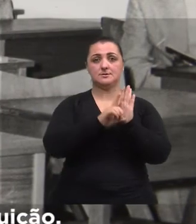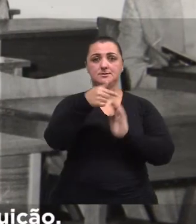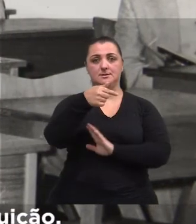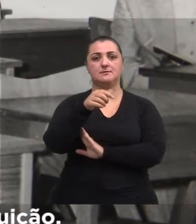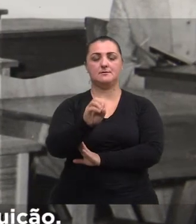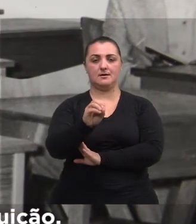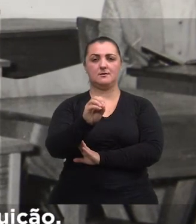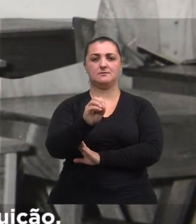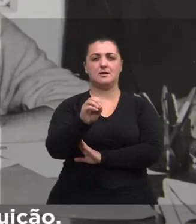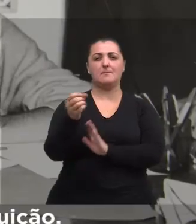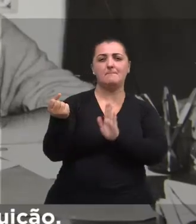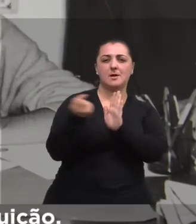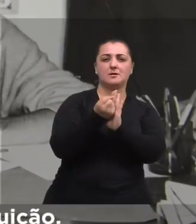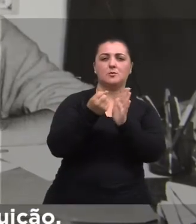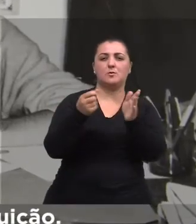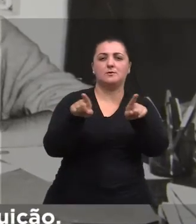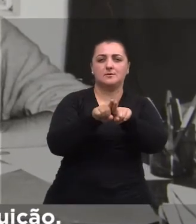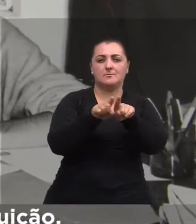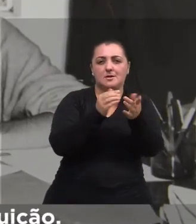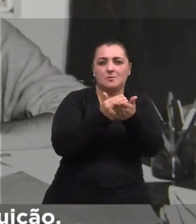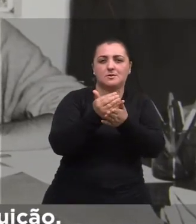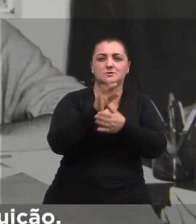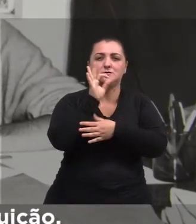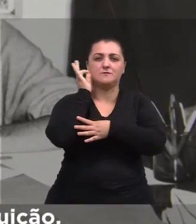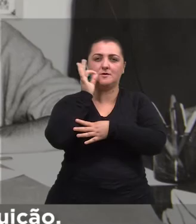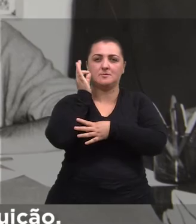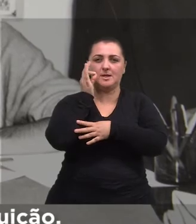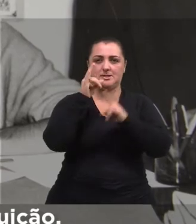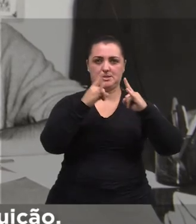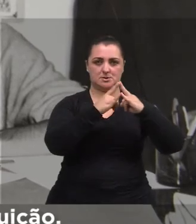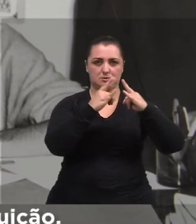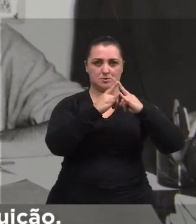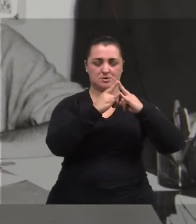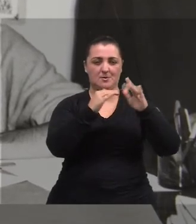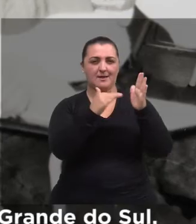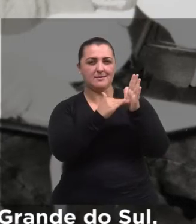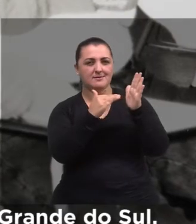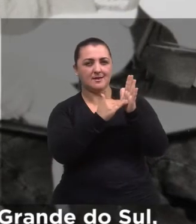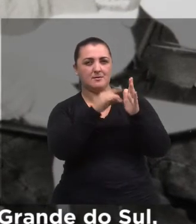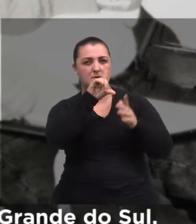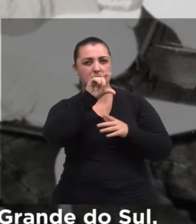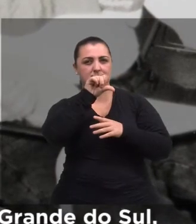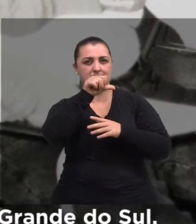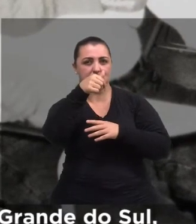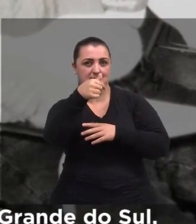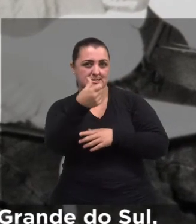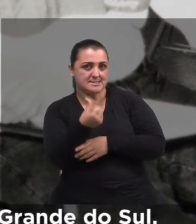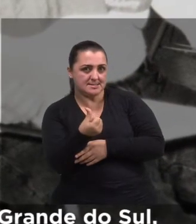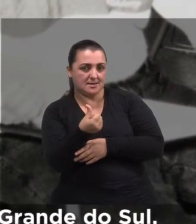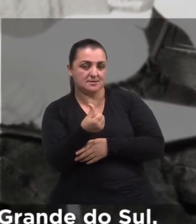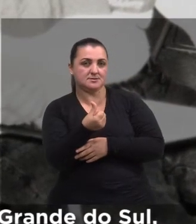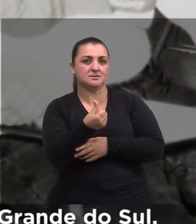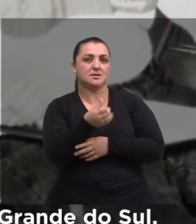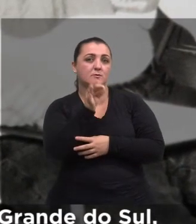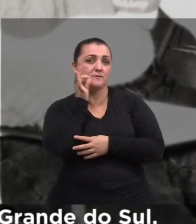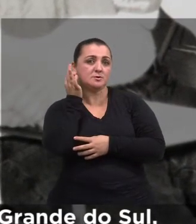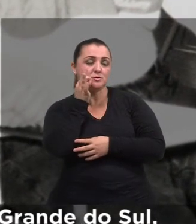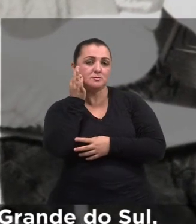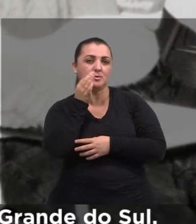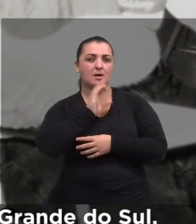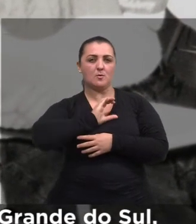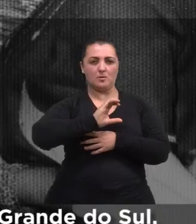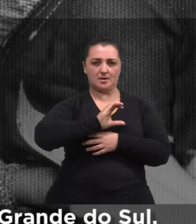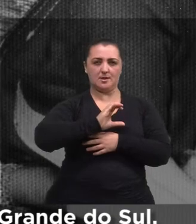A década de 70 marcou também o início do vestibular da instituição. Até 1976, o concurso